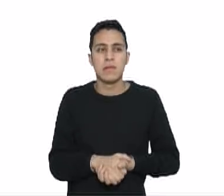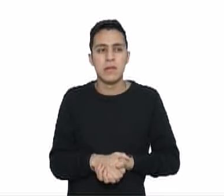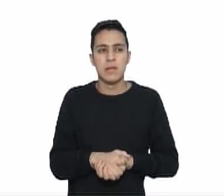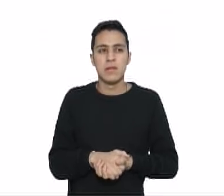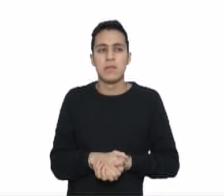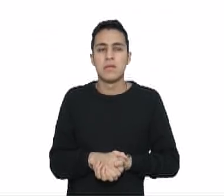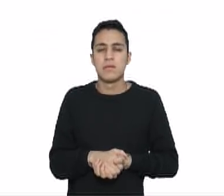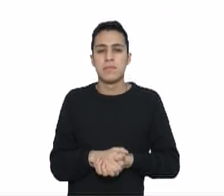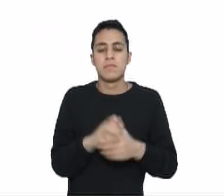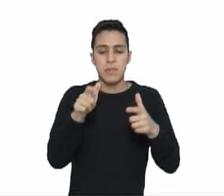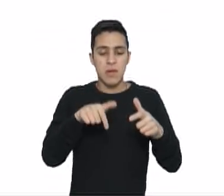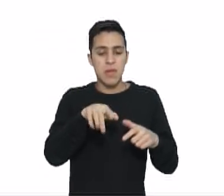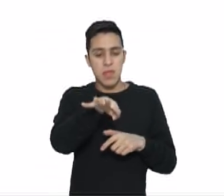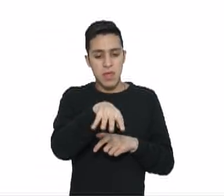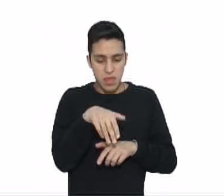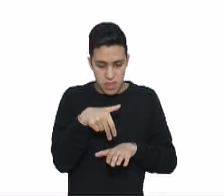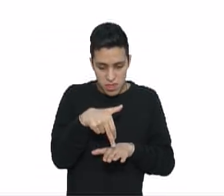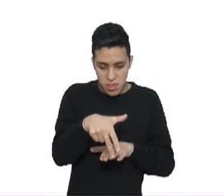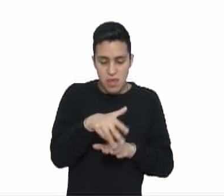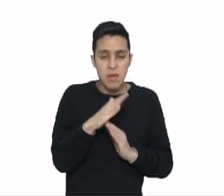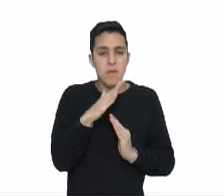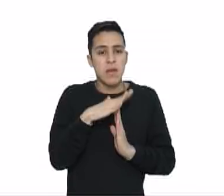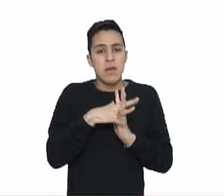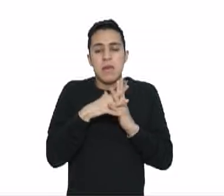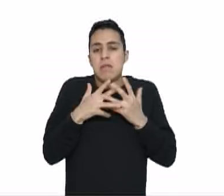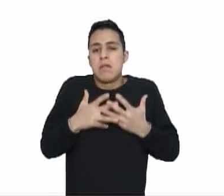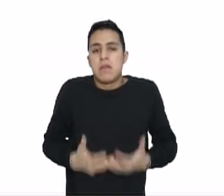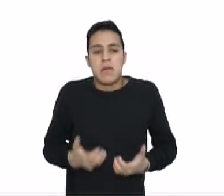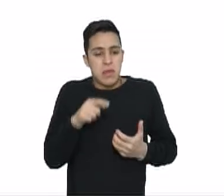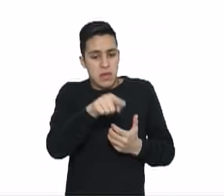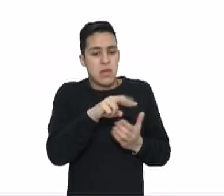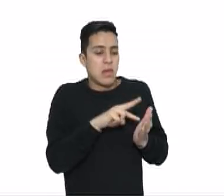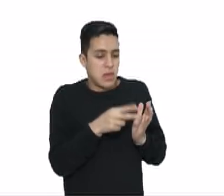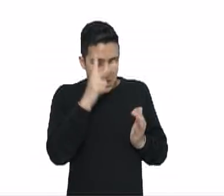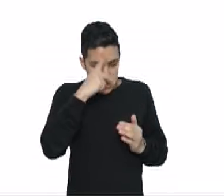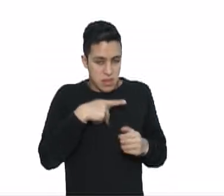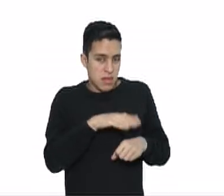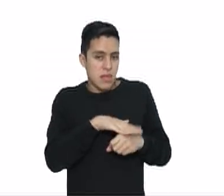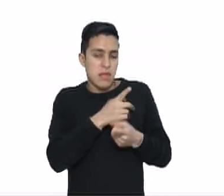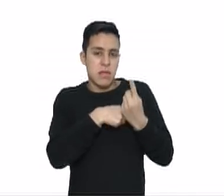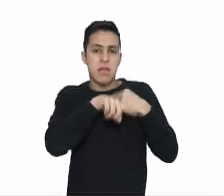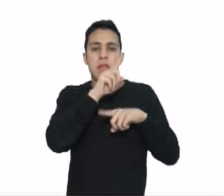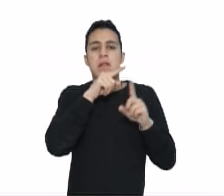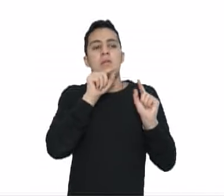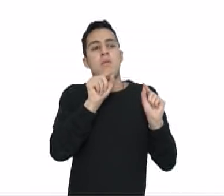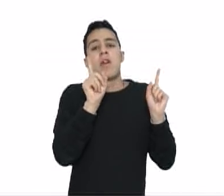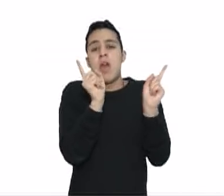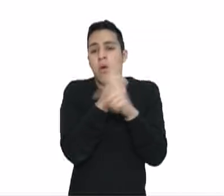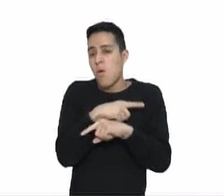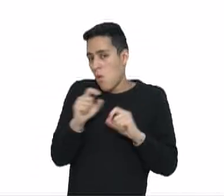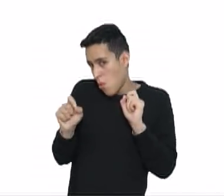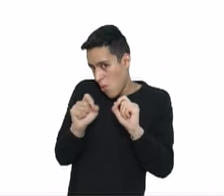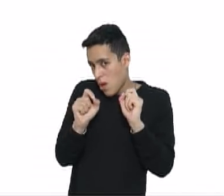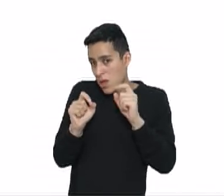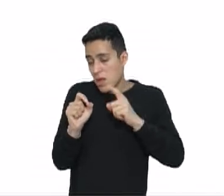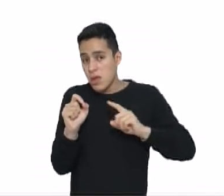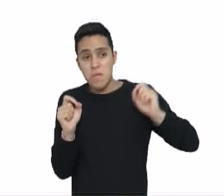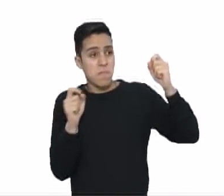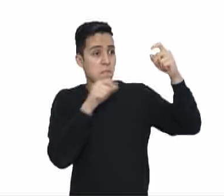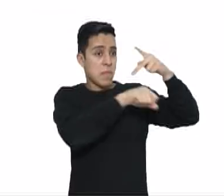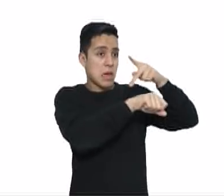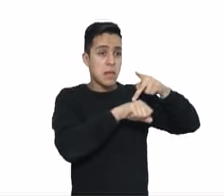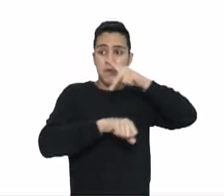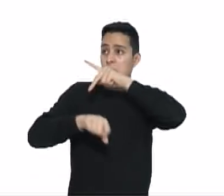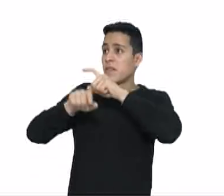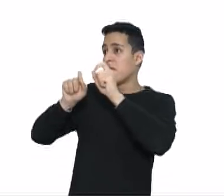pista de atletismo, superando a exaustão. É um símbolo da autossuperação, justamente o contrário daquilo que as superpotências